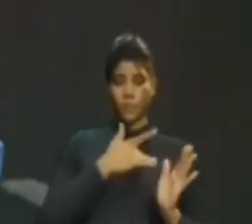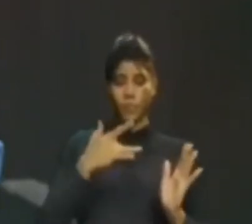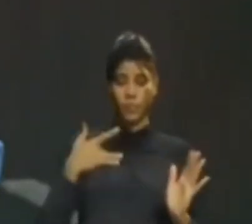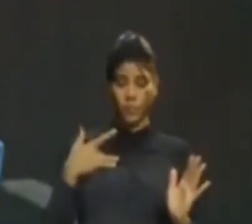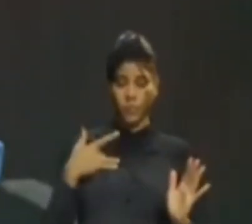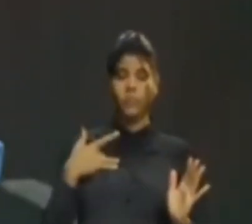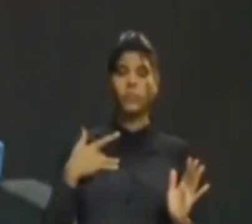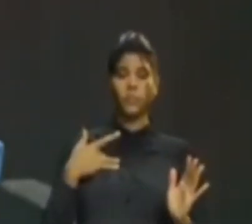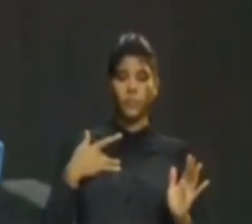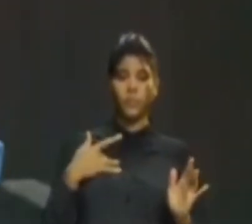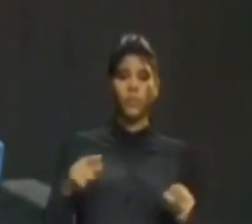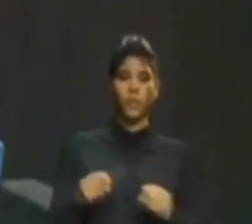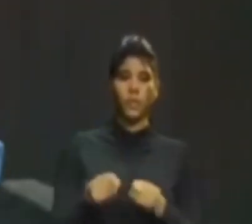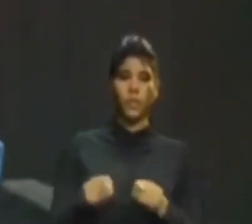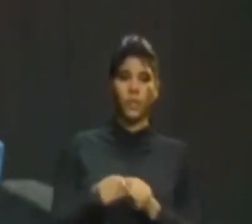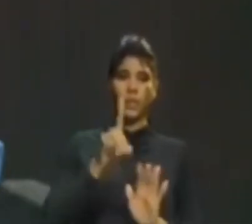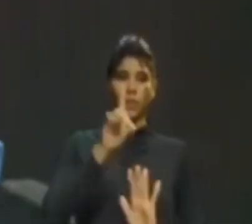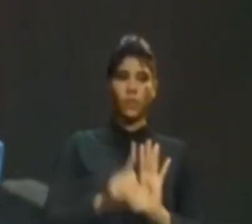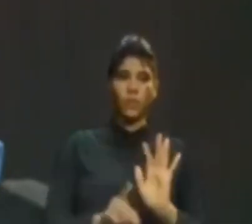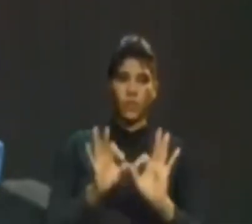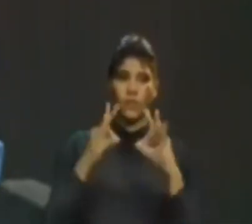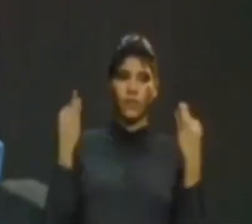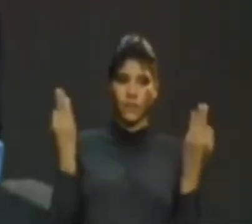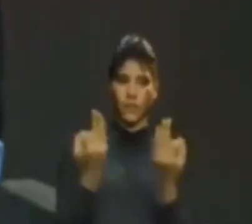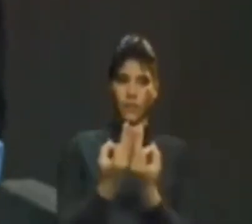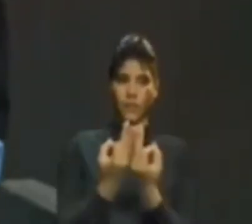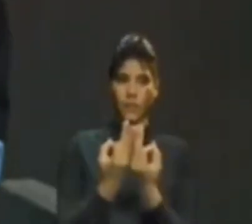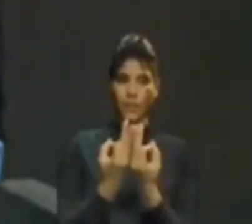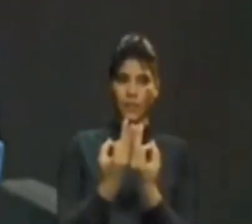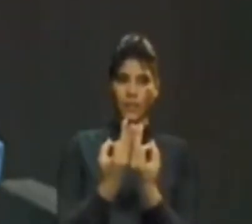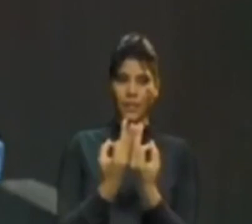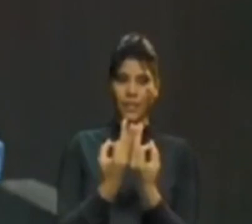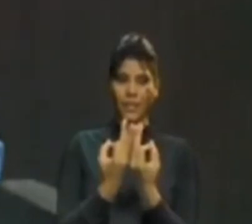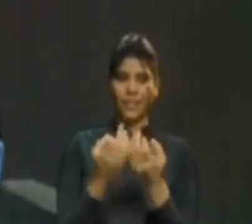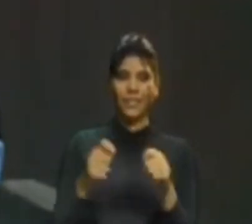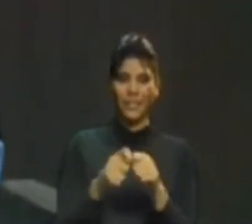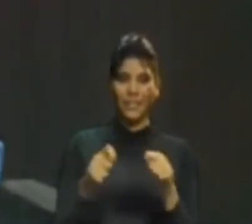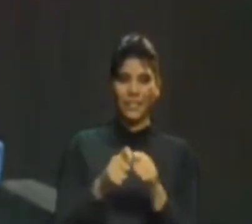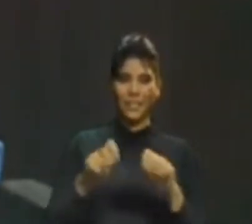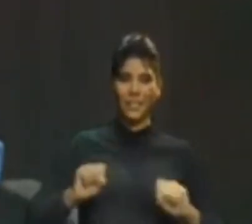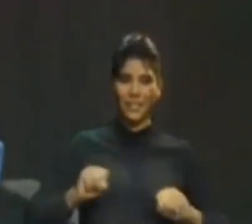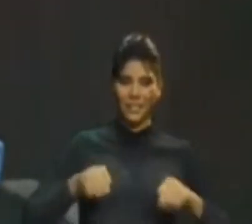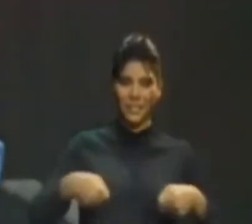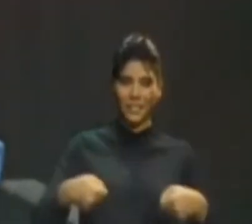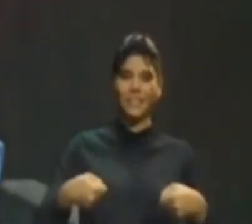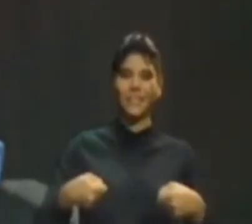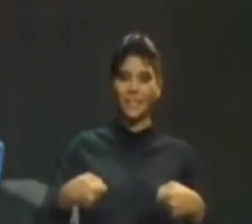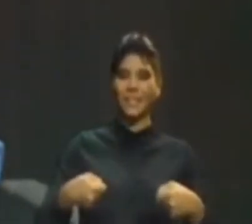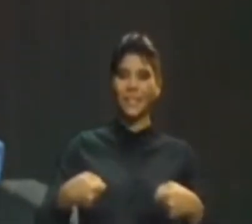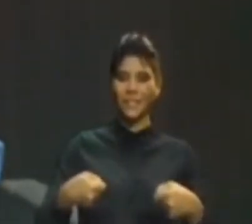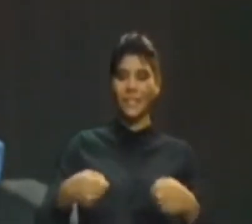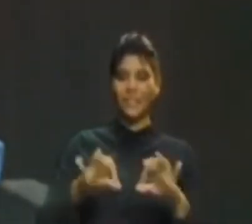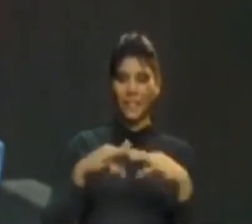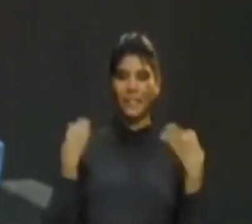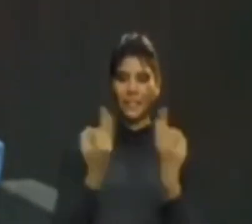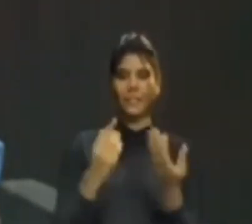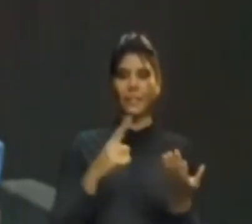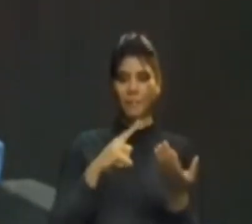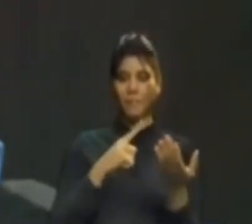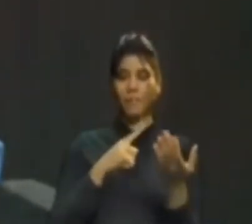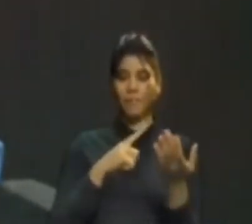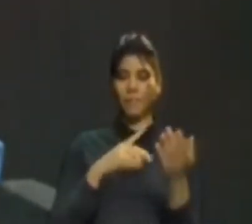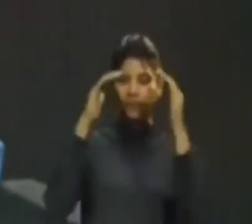direito das famílias e dessas famílias que fazem muito esforço para dar saúde suplementar a seus filhos seja respeitado e